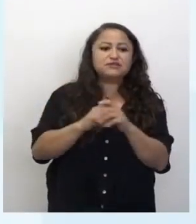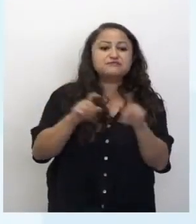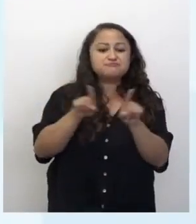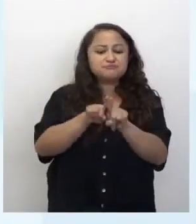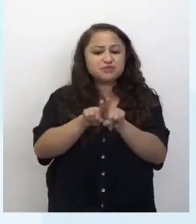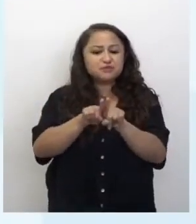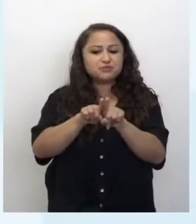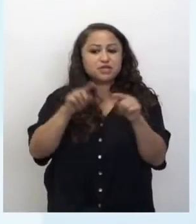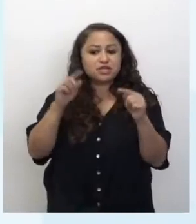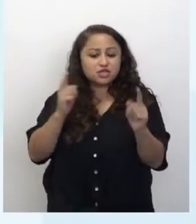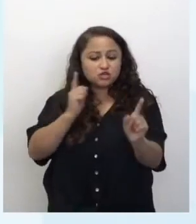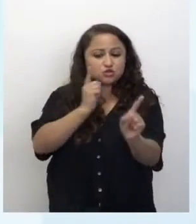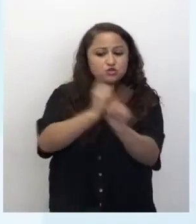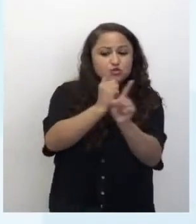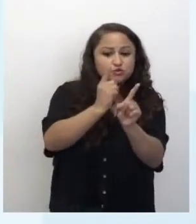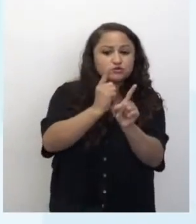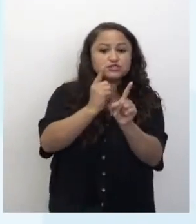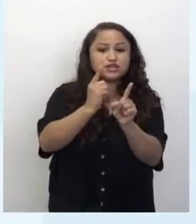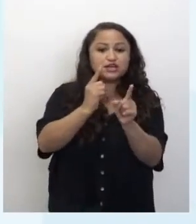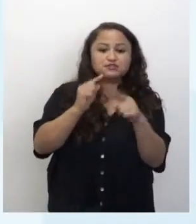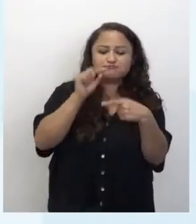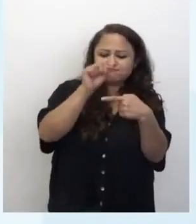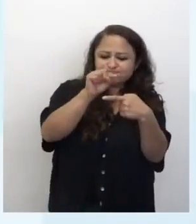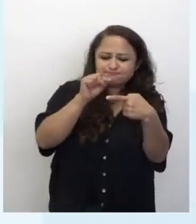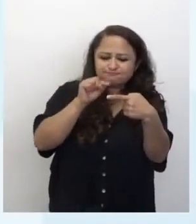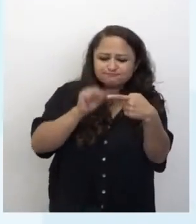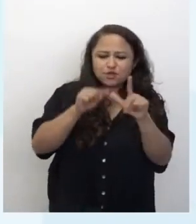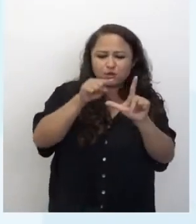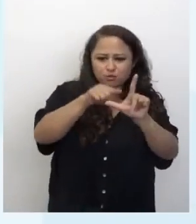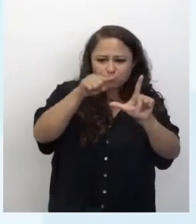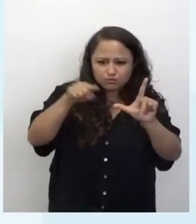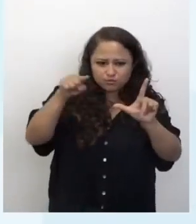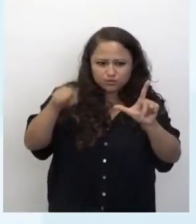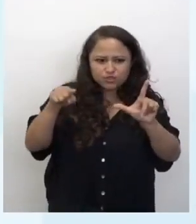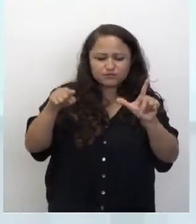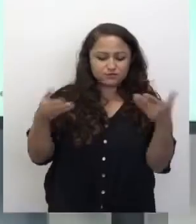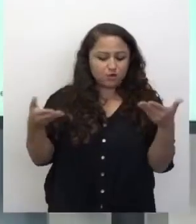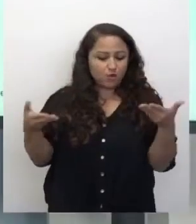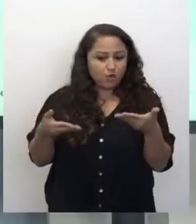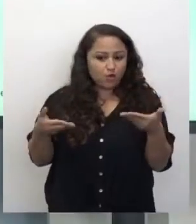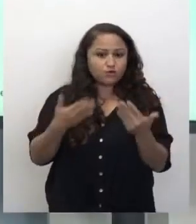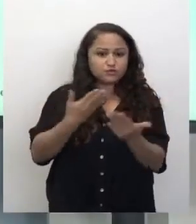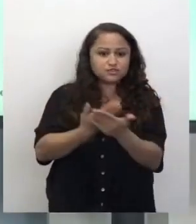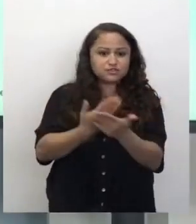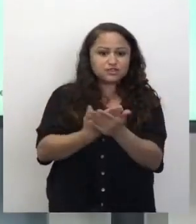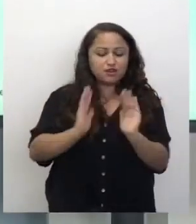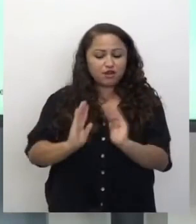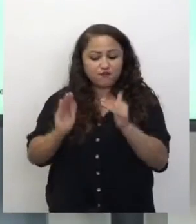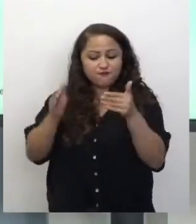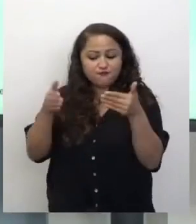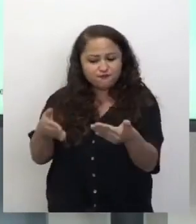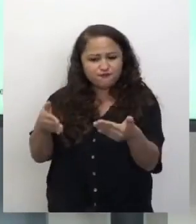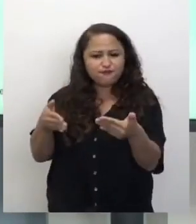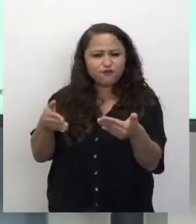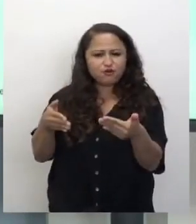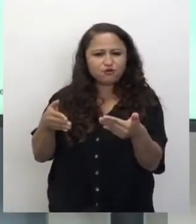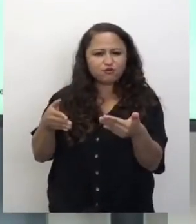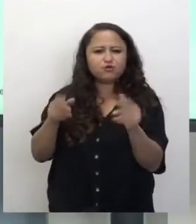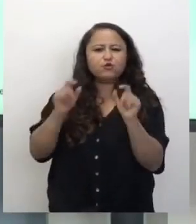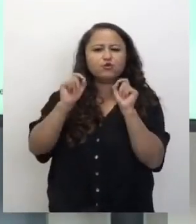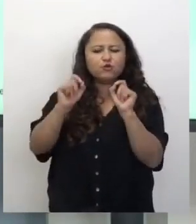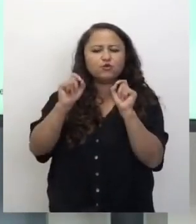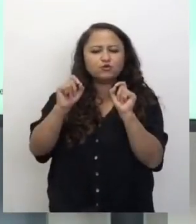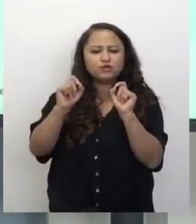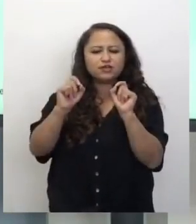função representada por um gráfico. Hoje, nessa aula, a gente vai focar mais